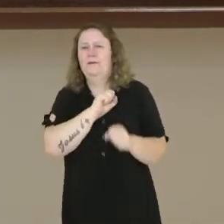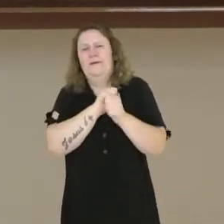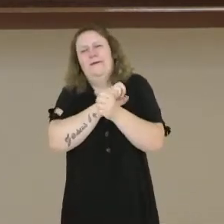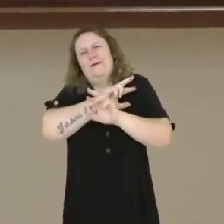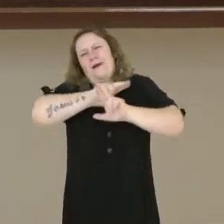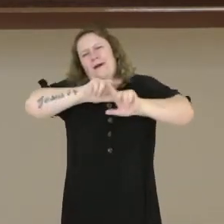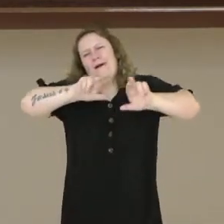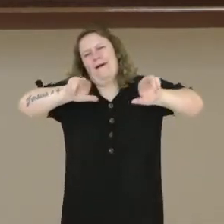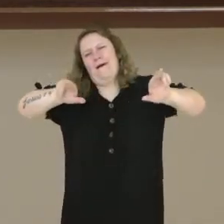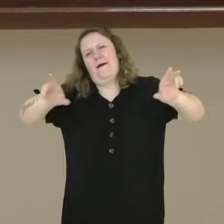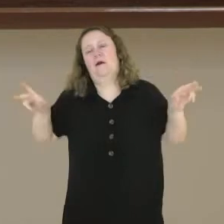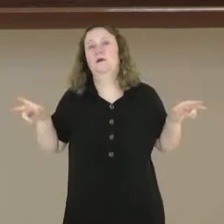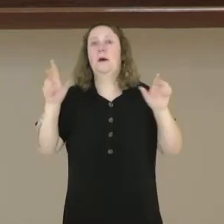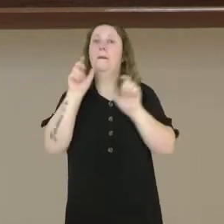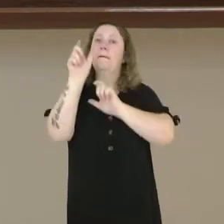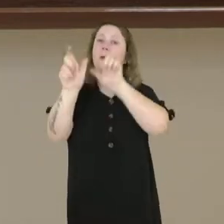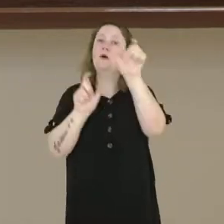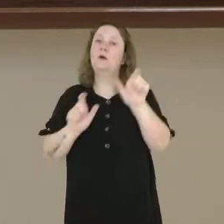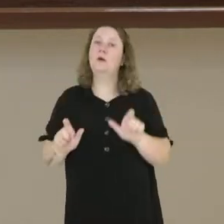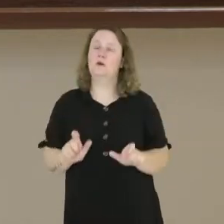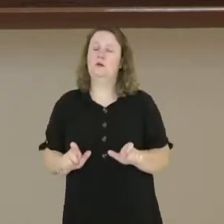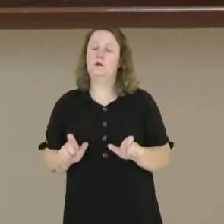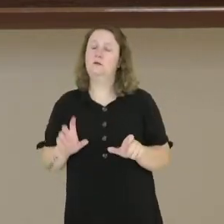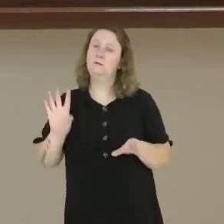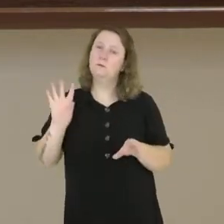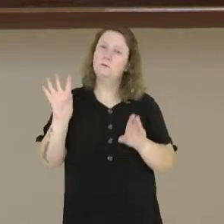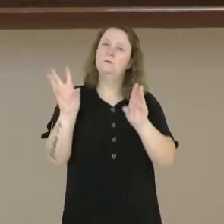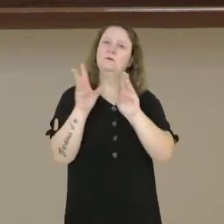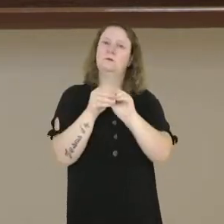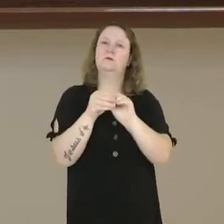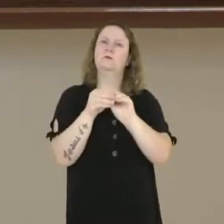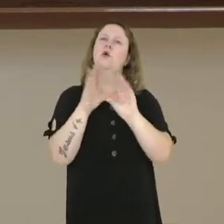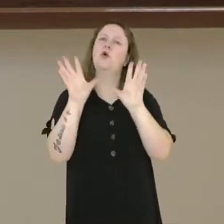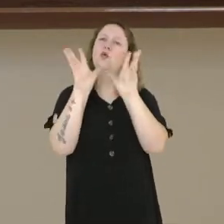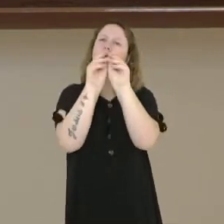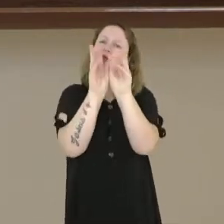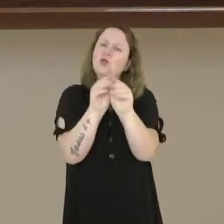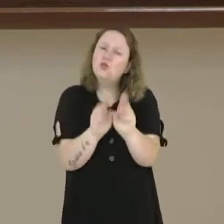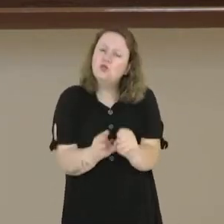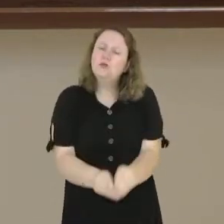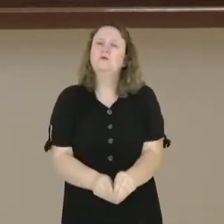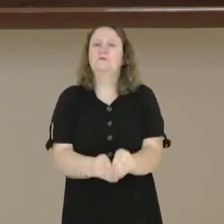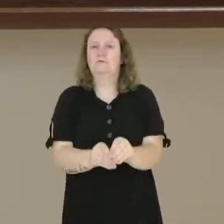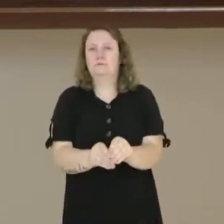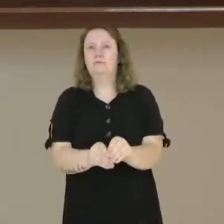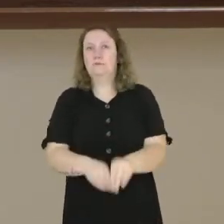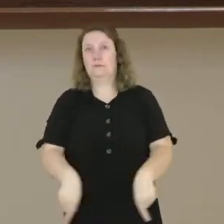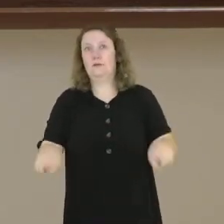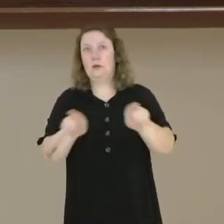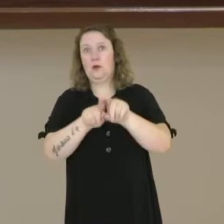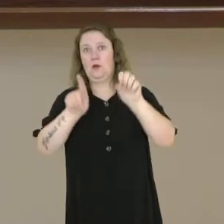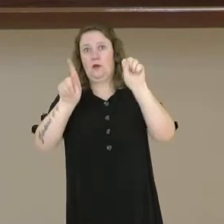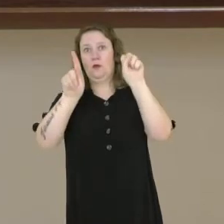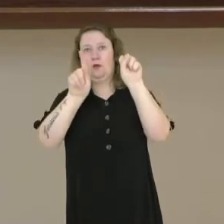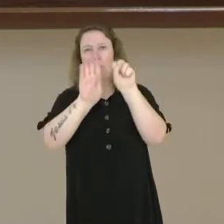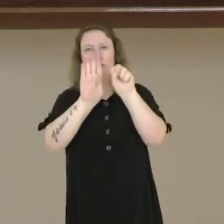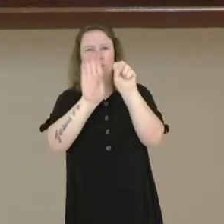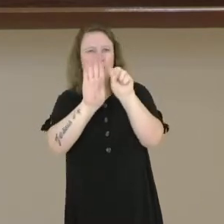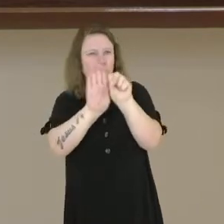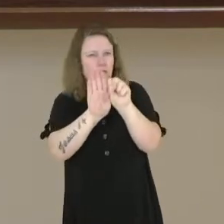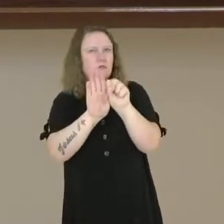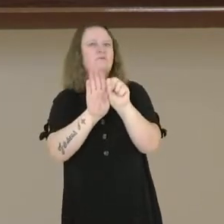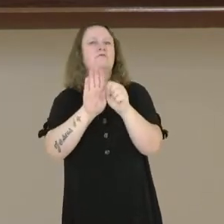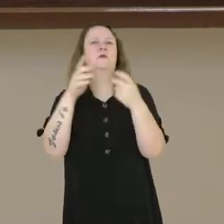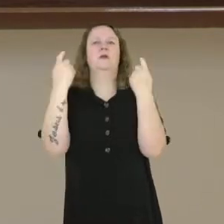que se classificam como substantivos e algumas divisões dentro da classe dos substantivos. Basta você saber que